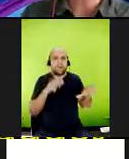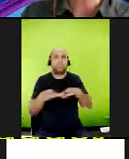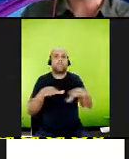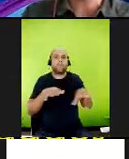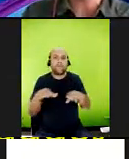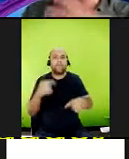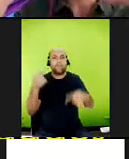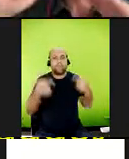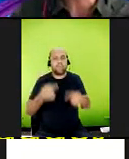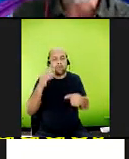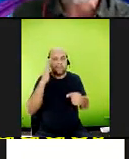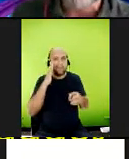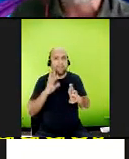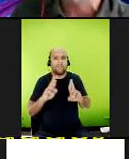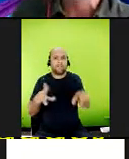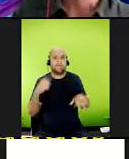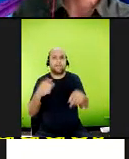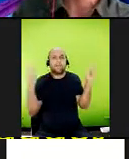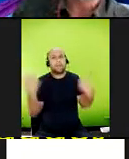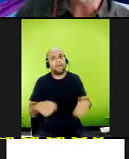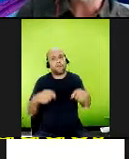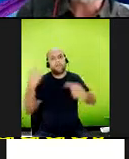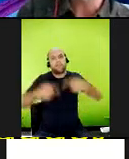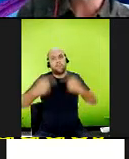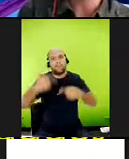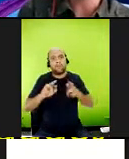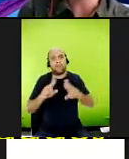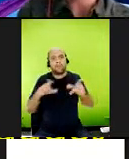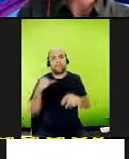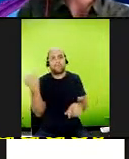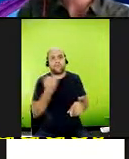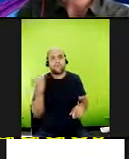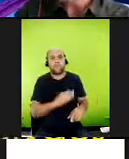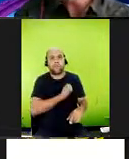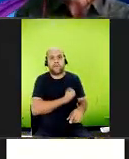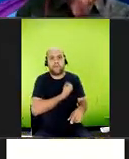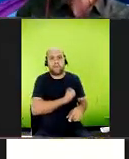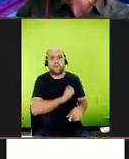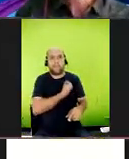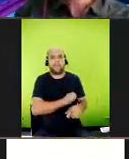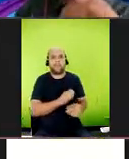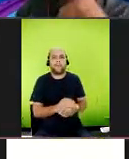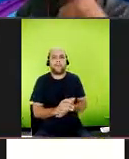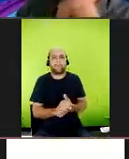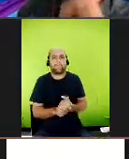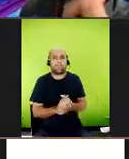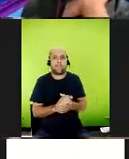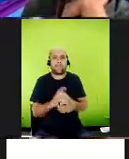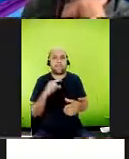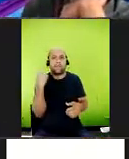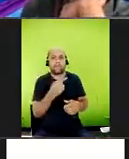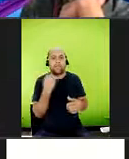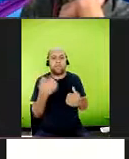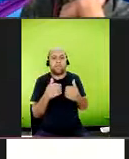ele entendeu isso outro viés que a gente pode fazer outras discussões mas que é muito importante da vida então assim a gente abre uma porta